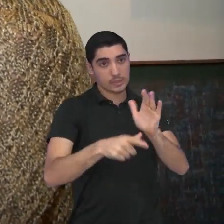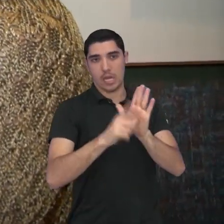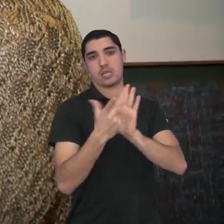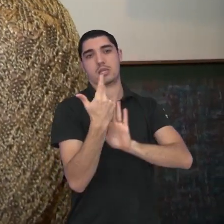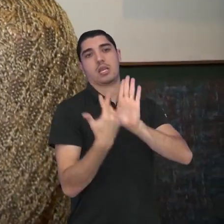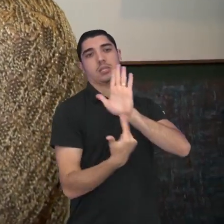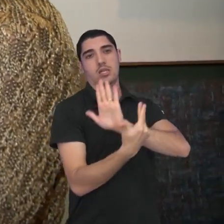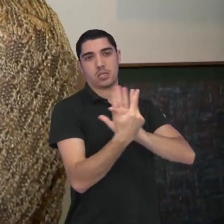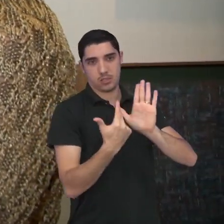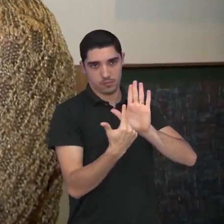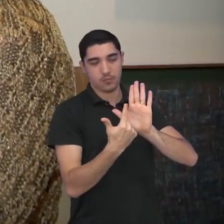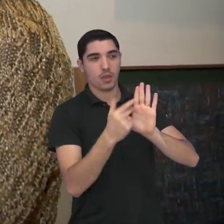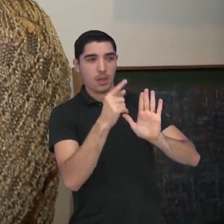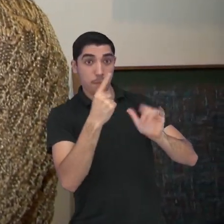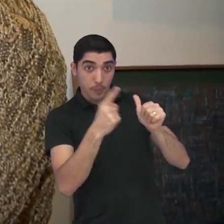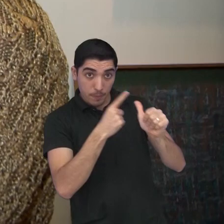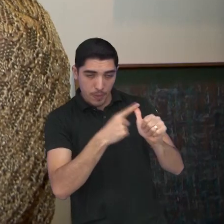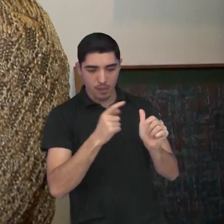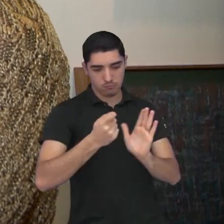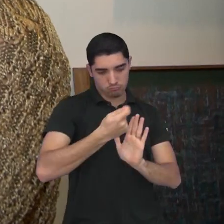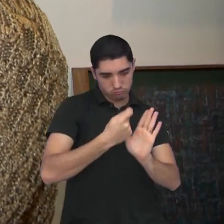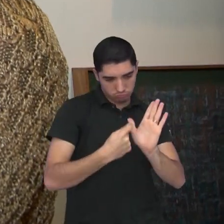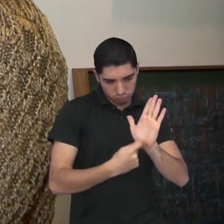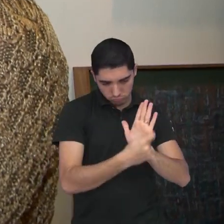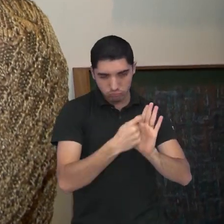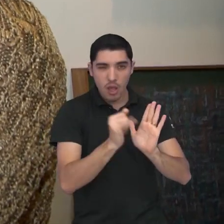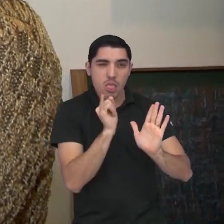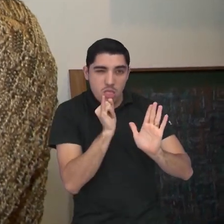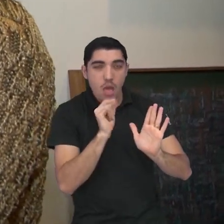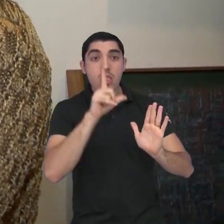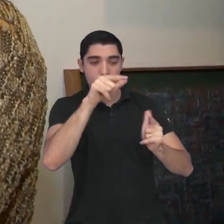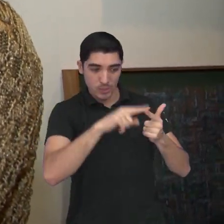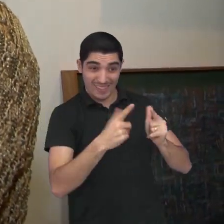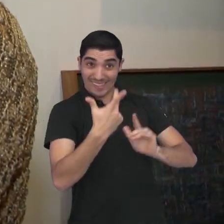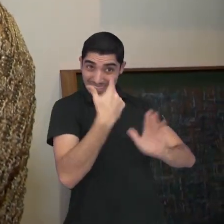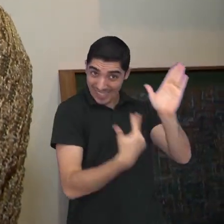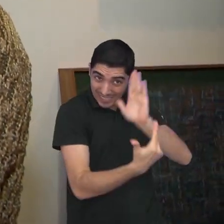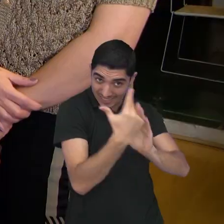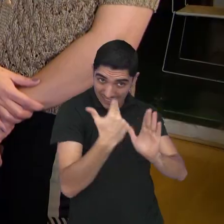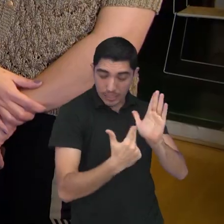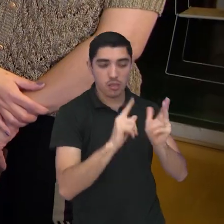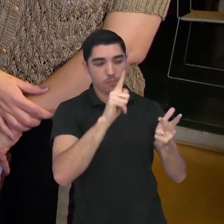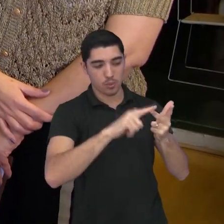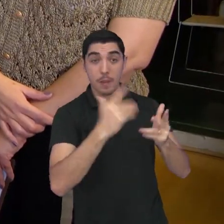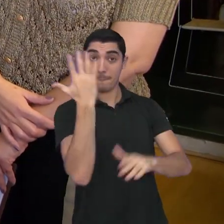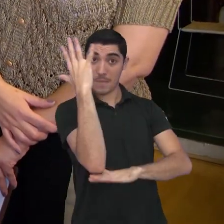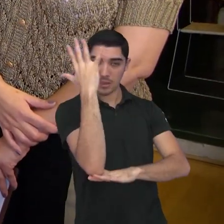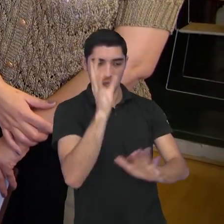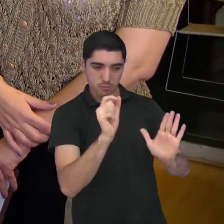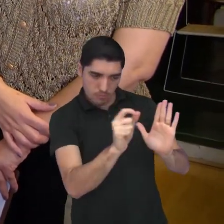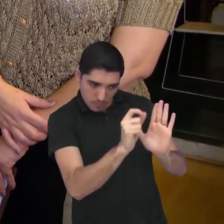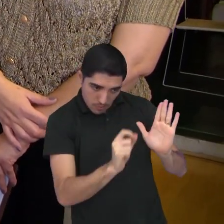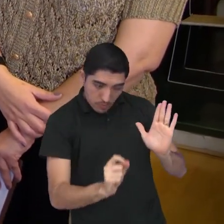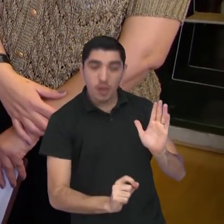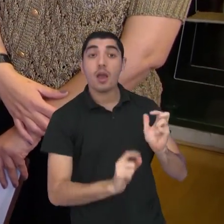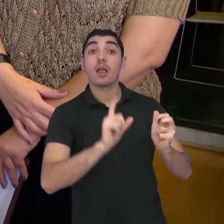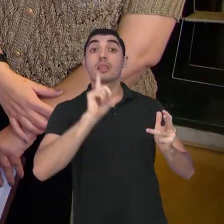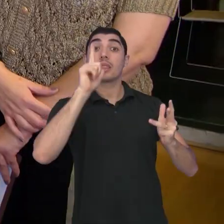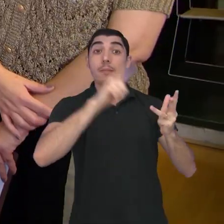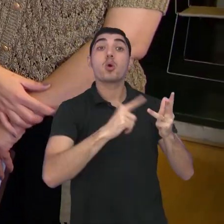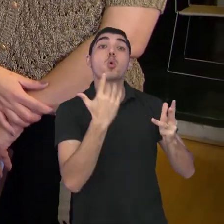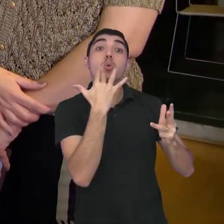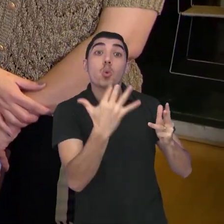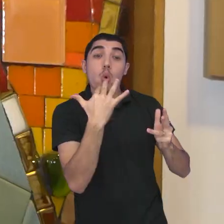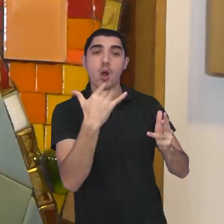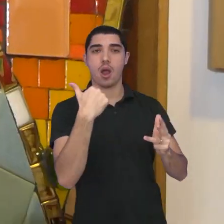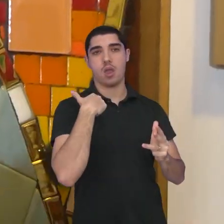esboço. Depois eu passo para o desenho, no suporte, que no caso é madeira, aí eu venho. A parte do colorido vem no meu